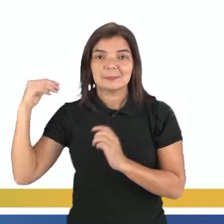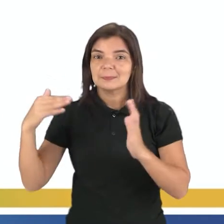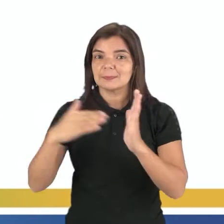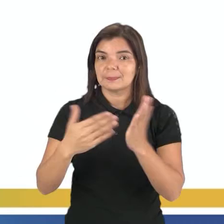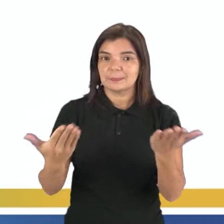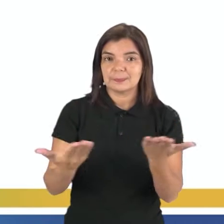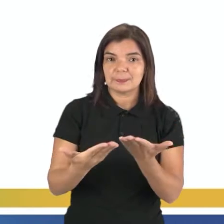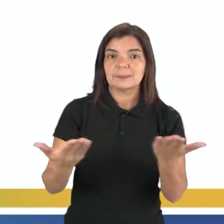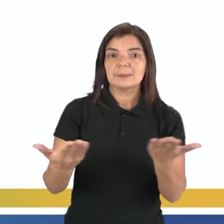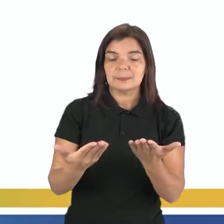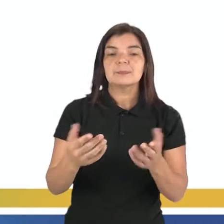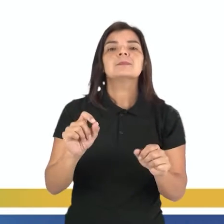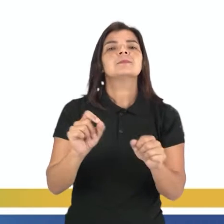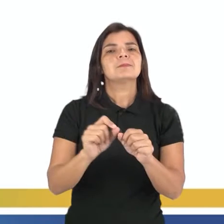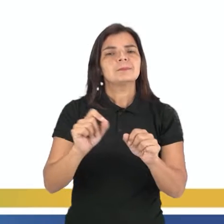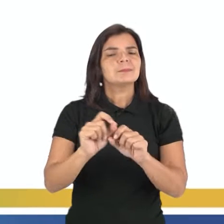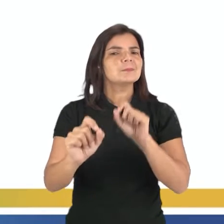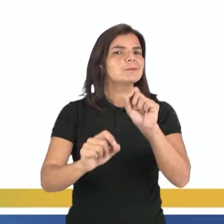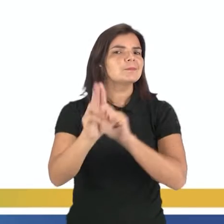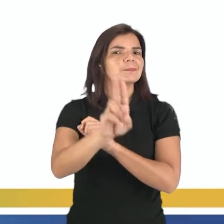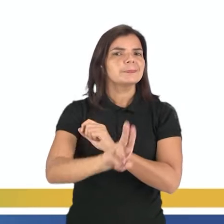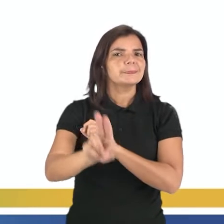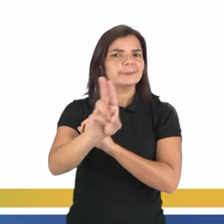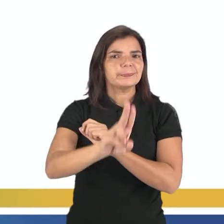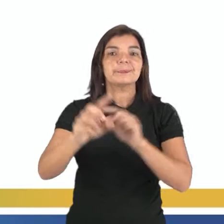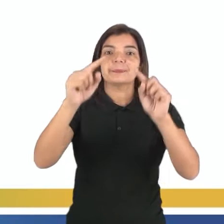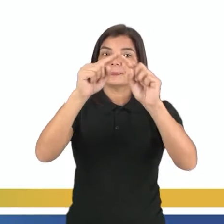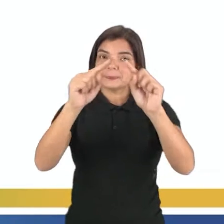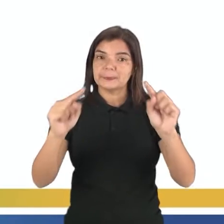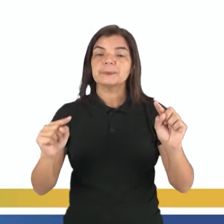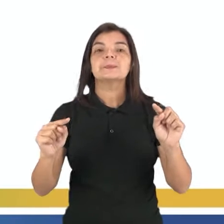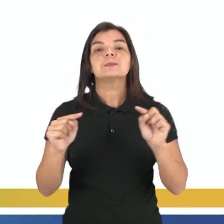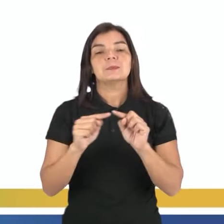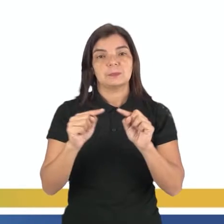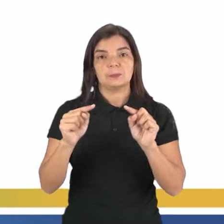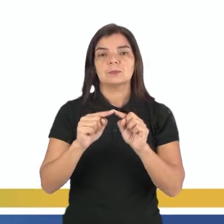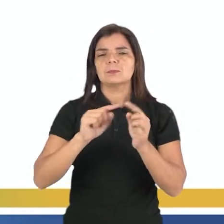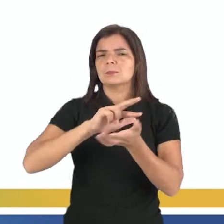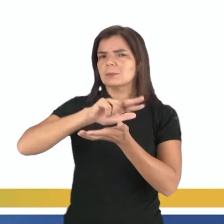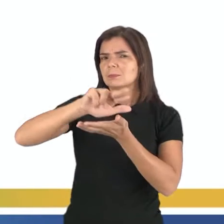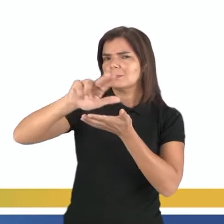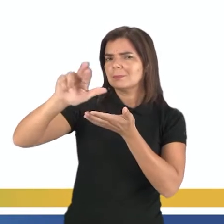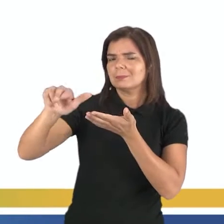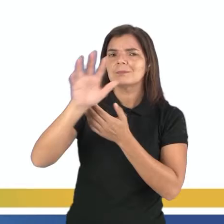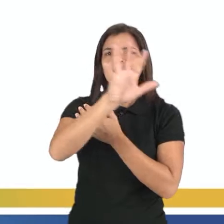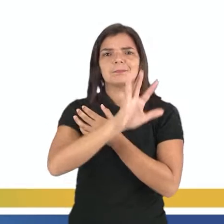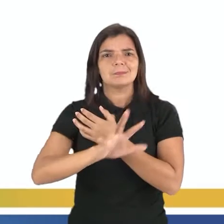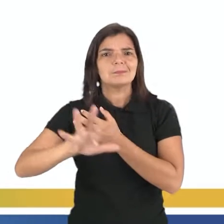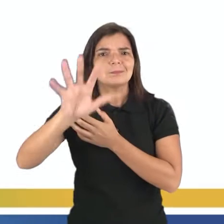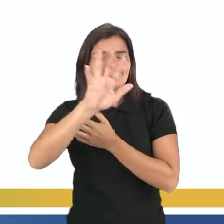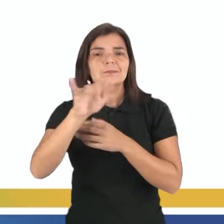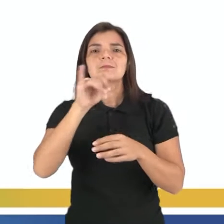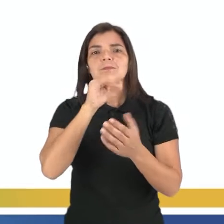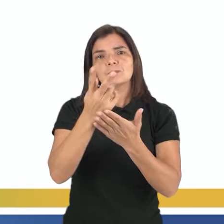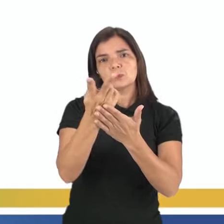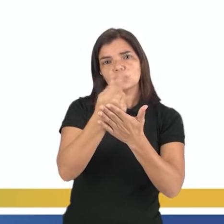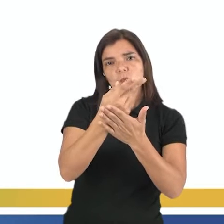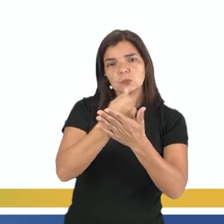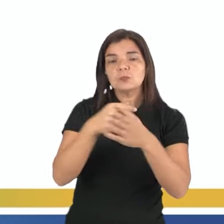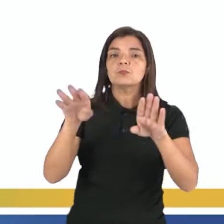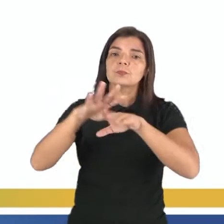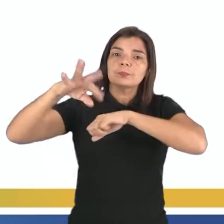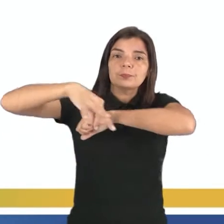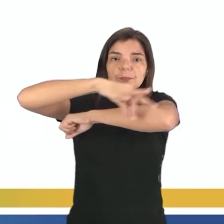dias atuais, fazemos o uso de formas triangulares nas mais diversas áreas, como arte, arquitetura